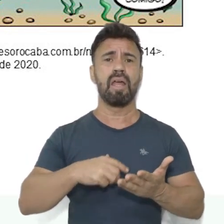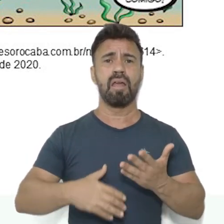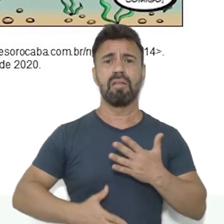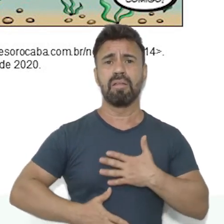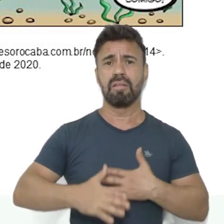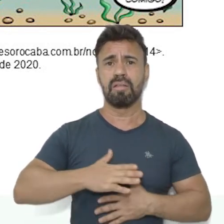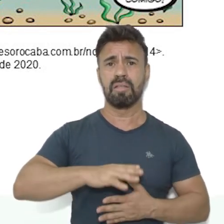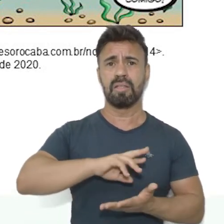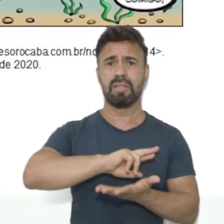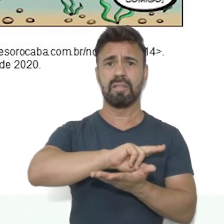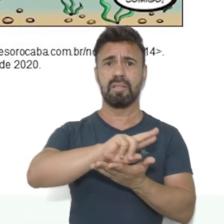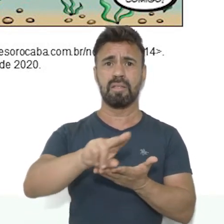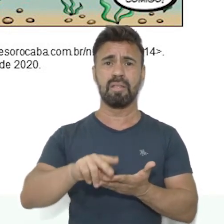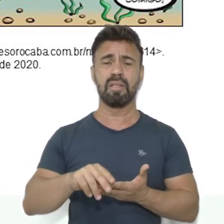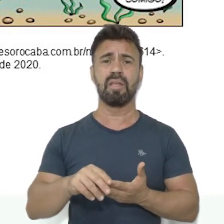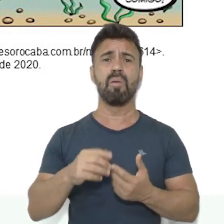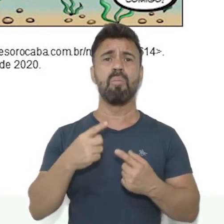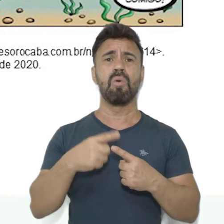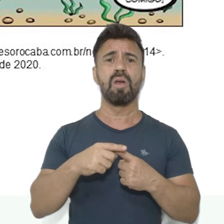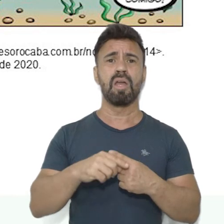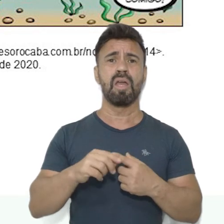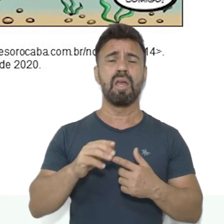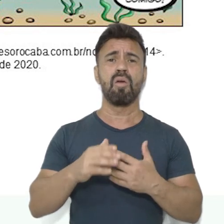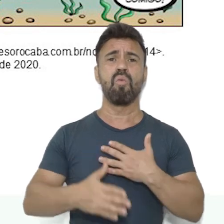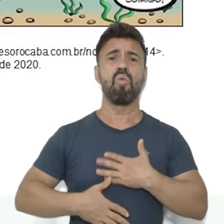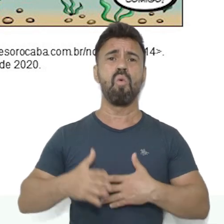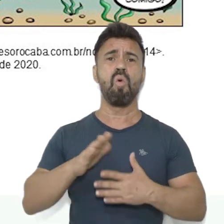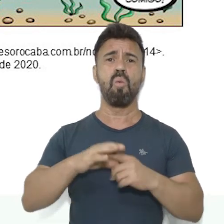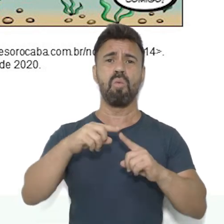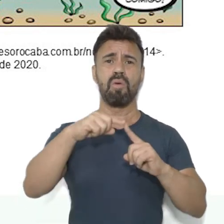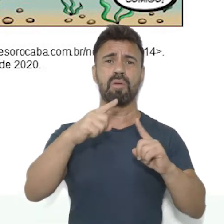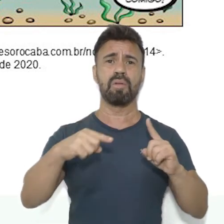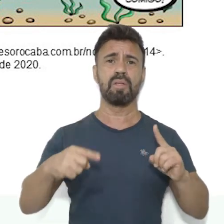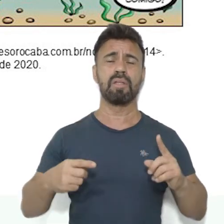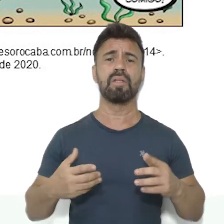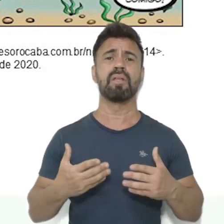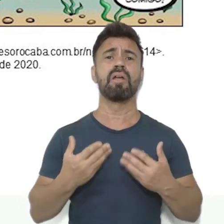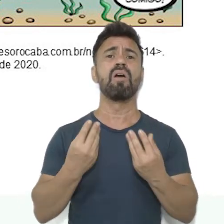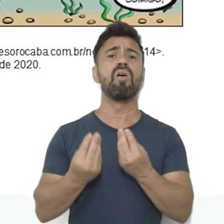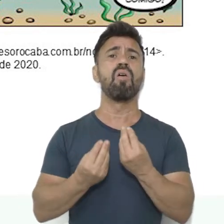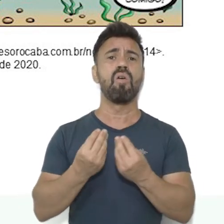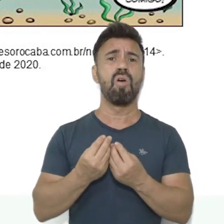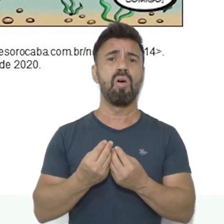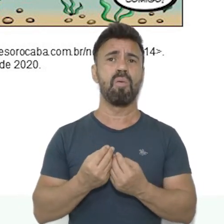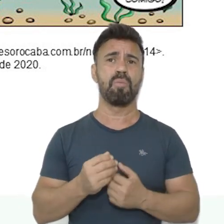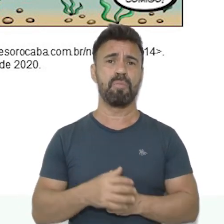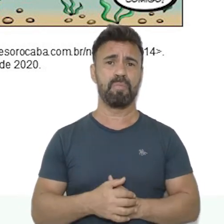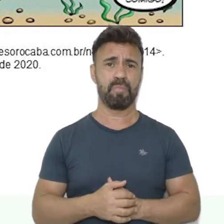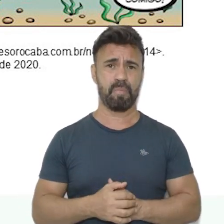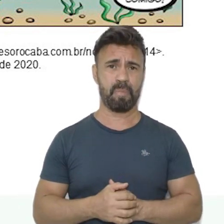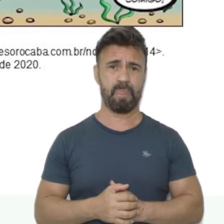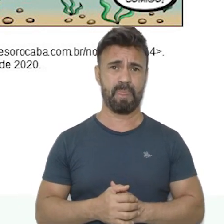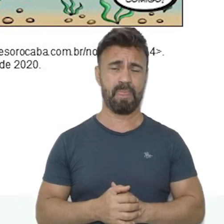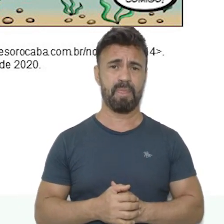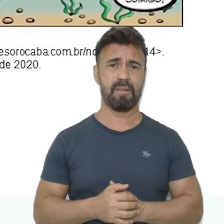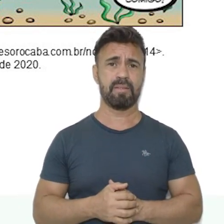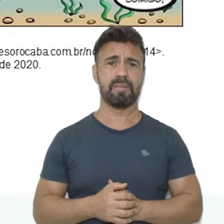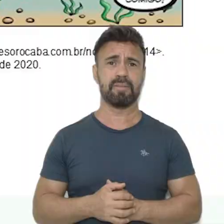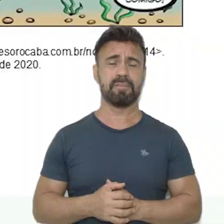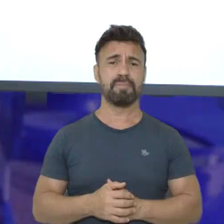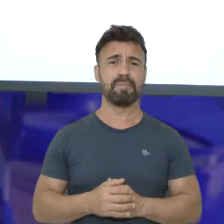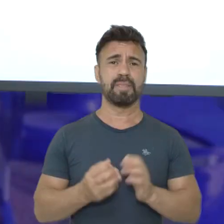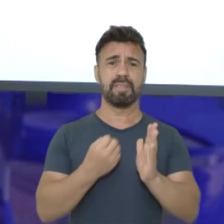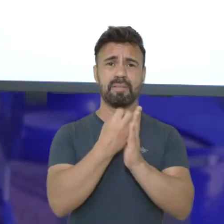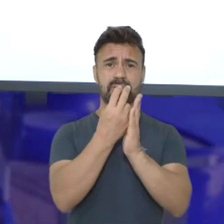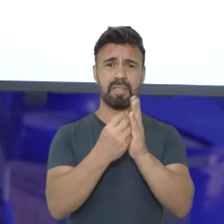fisiológicas decorrentes da exposição do corpo humano à radiação, apresentadas no texto anterior e na charge a